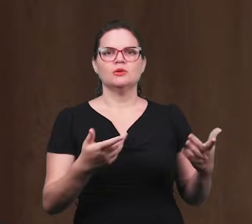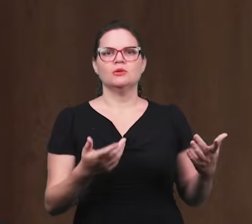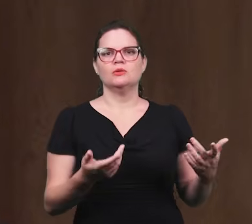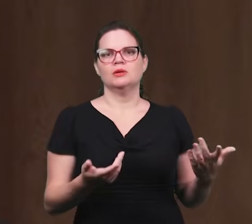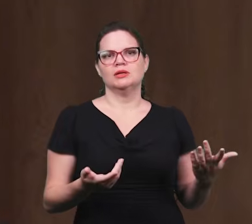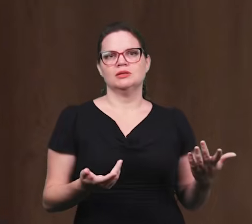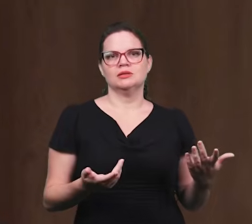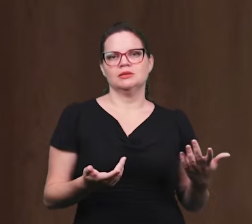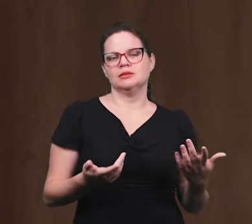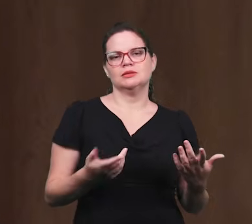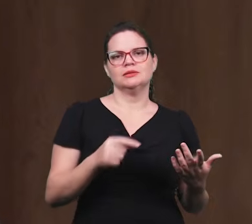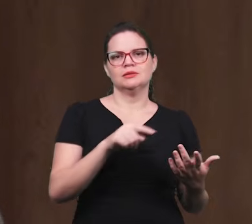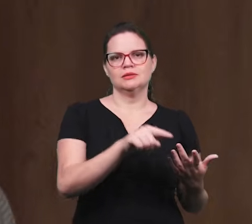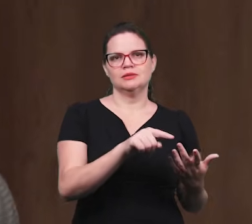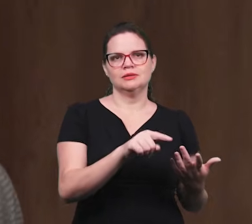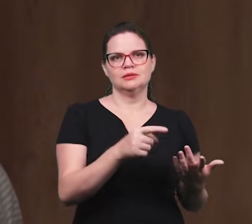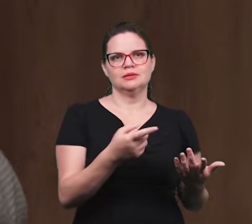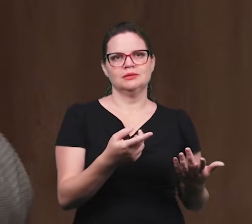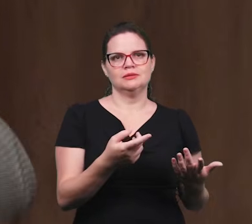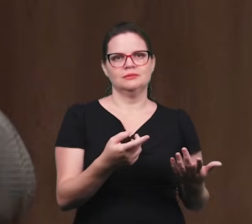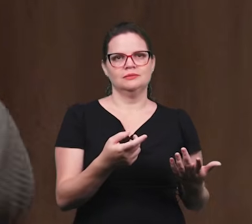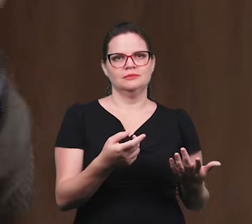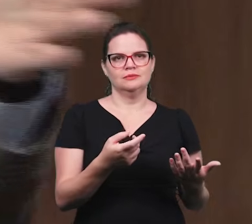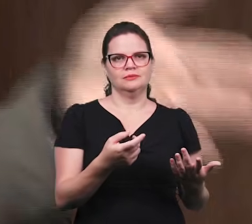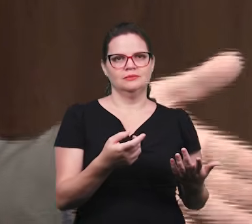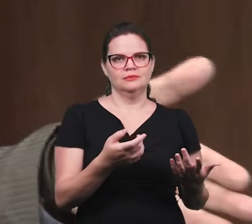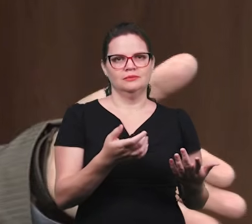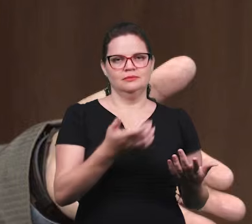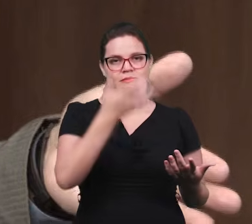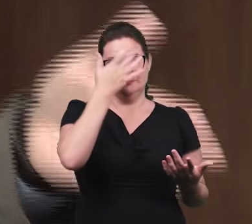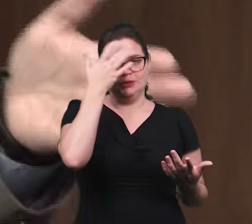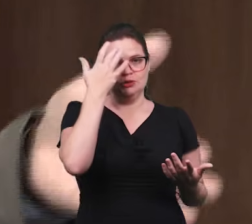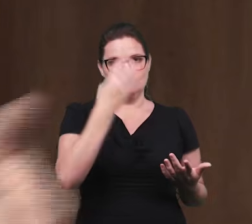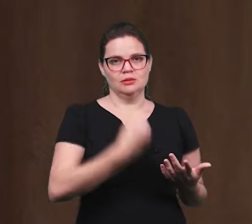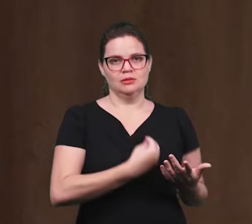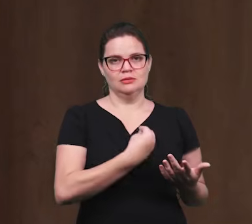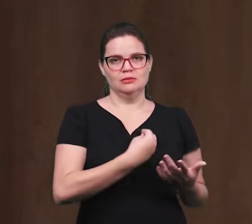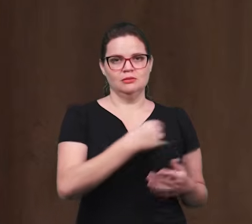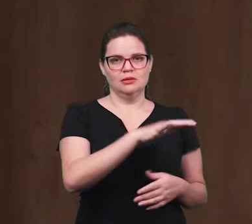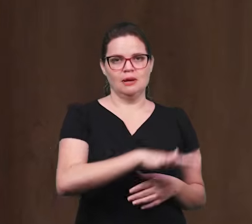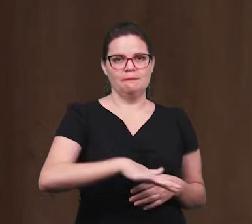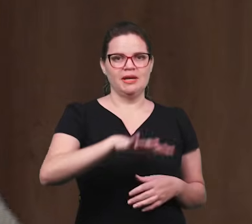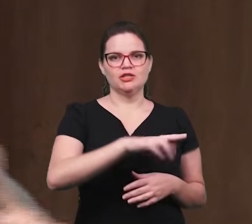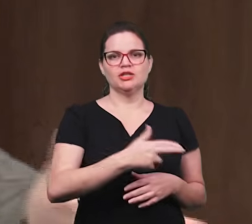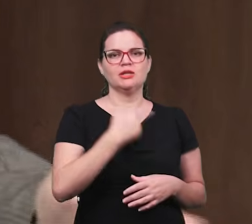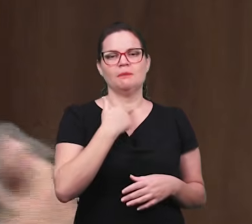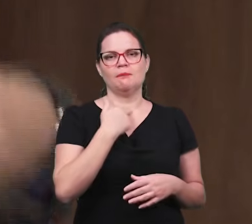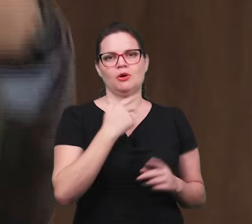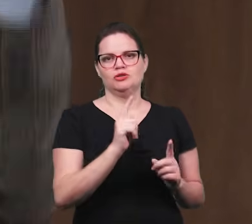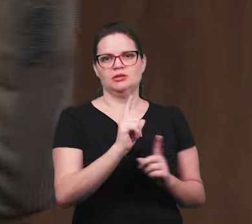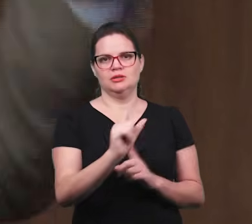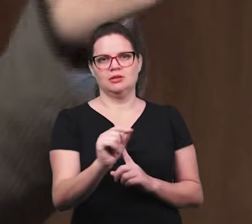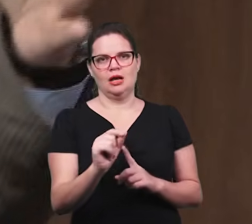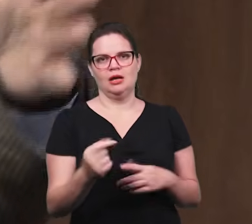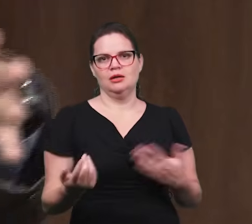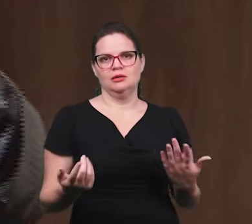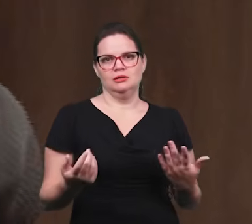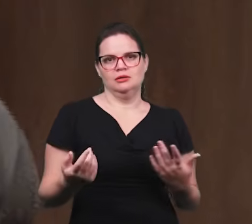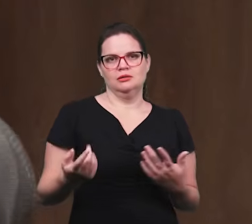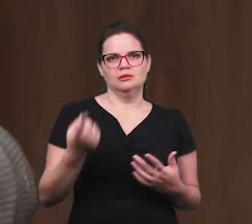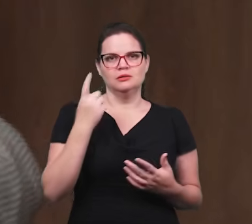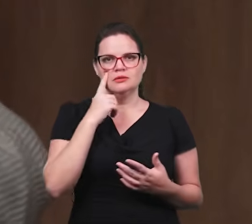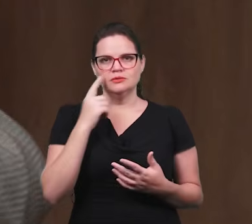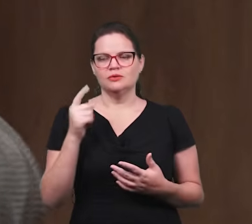seja, é alguém que cuida de pessoas que estejam num determinado ambiente com mais restrição. Então, ampliando o conceito,